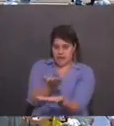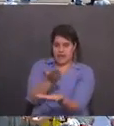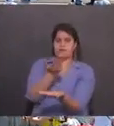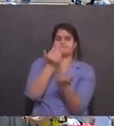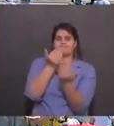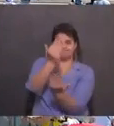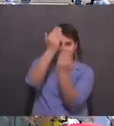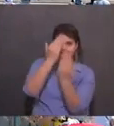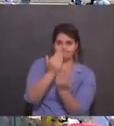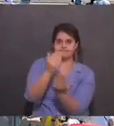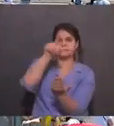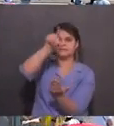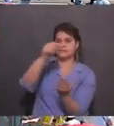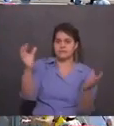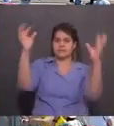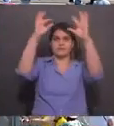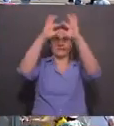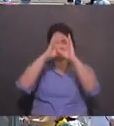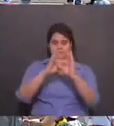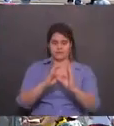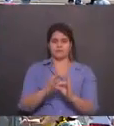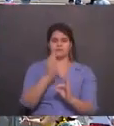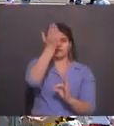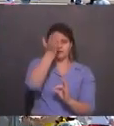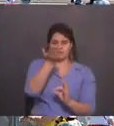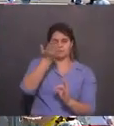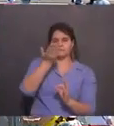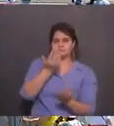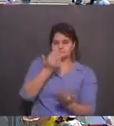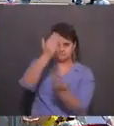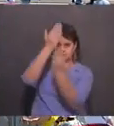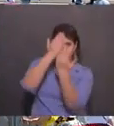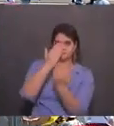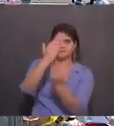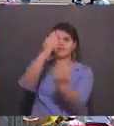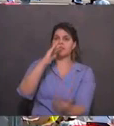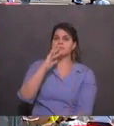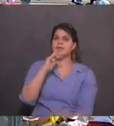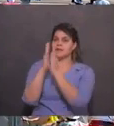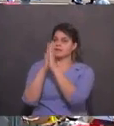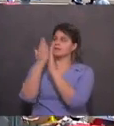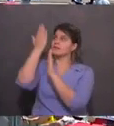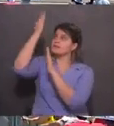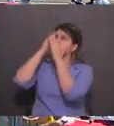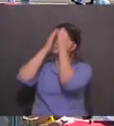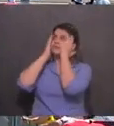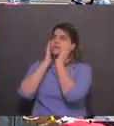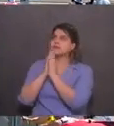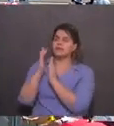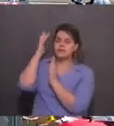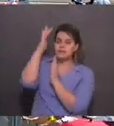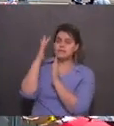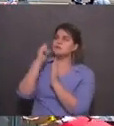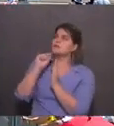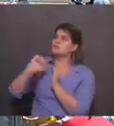altar, bendito Espírito Santo Paráclito, bendita a excelsa Mãe de Deus, Maria